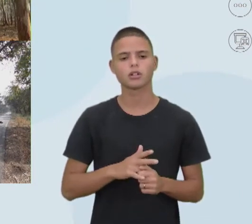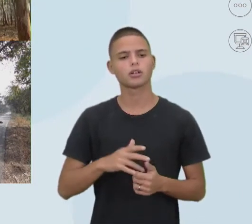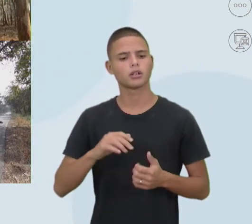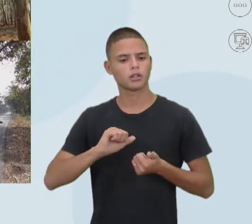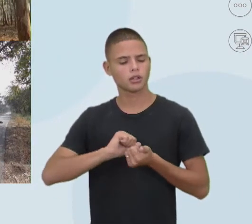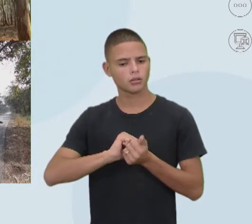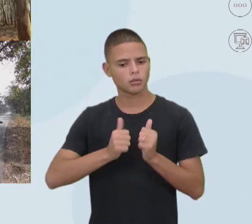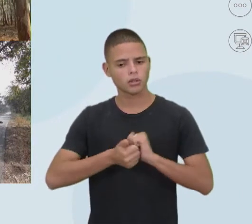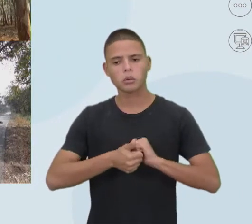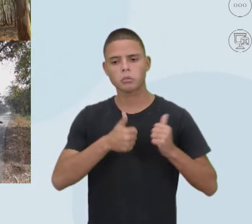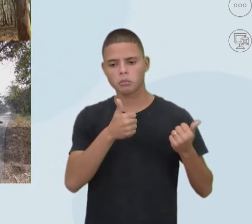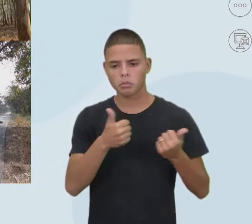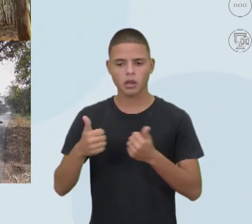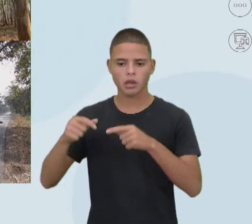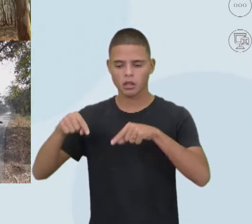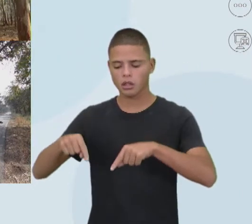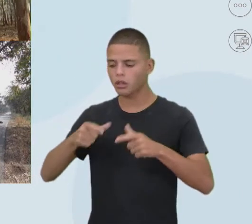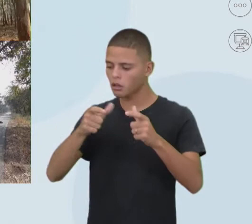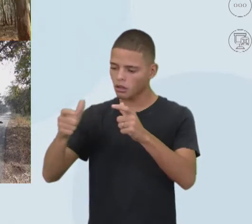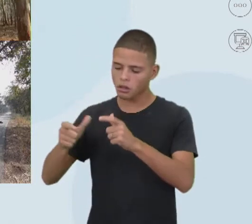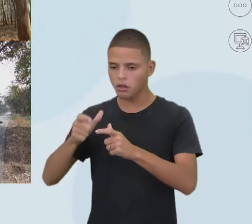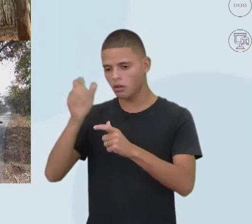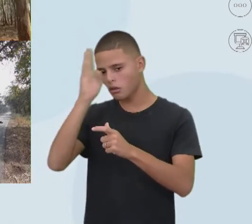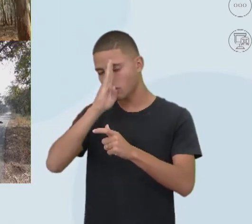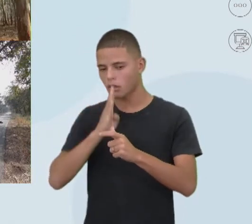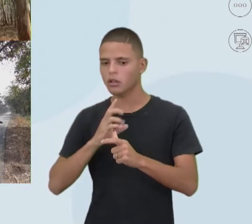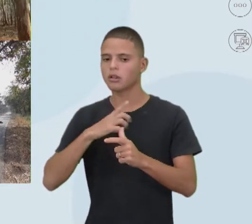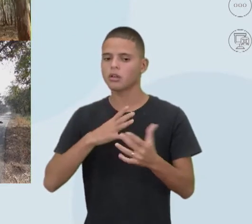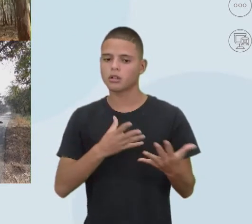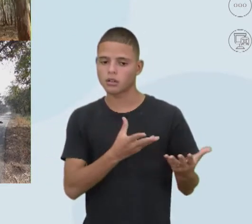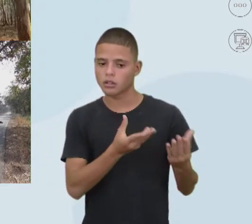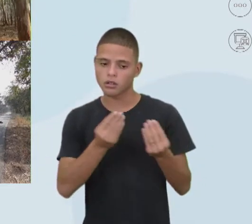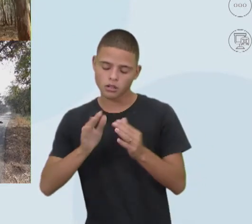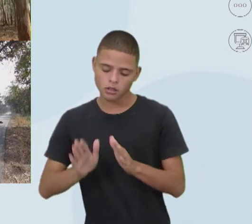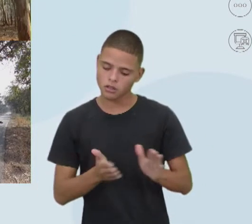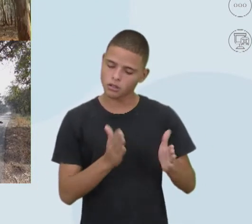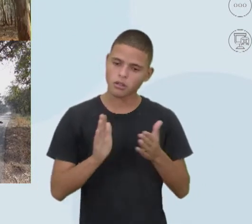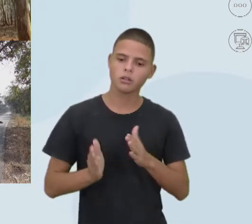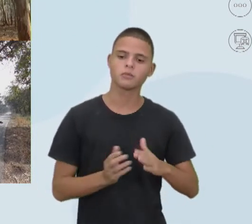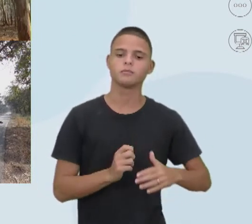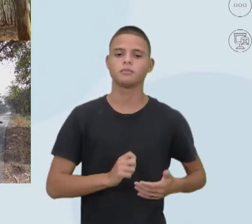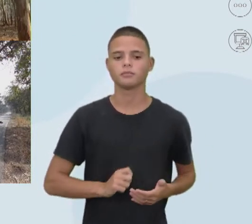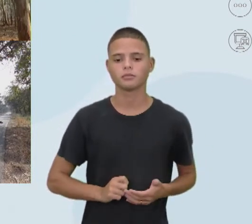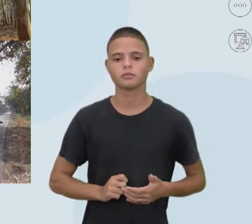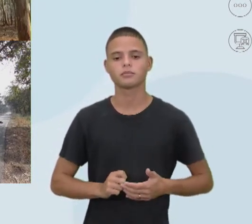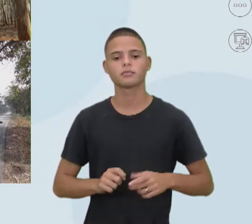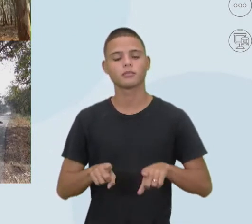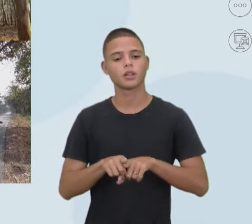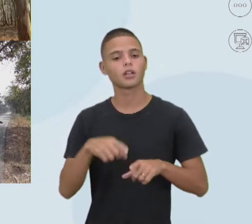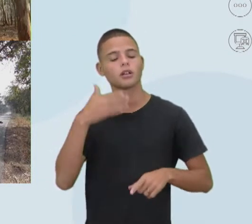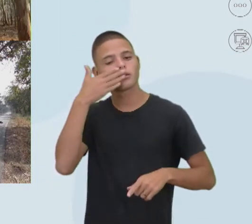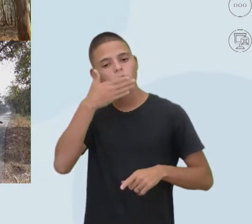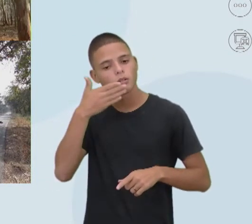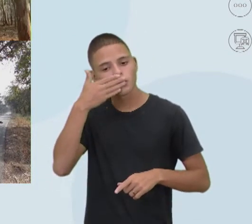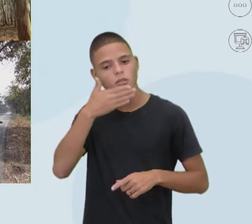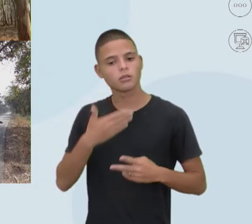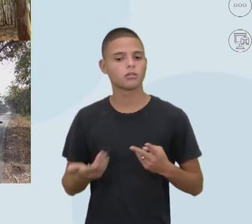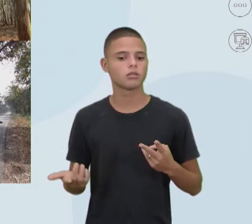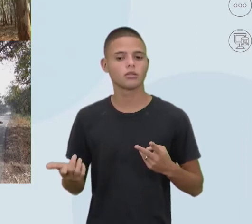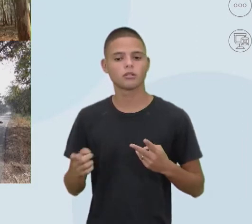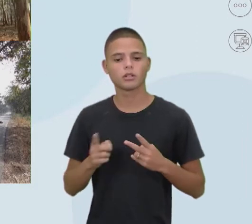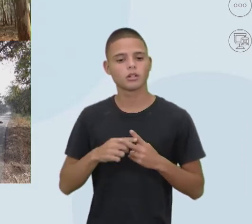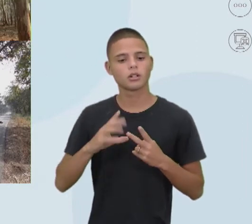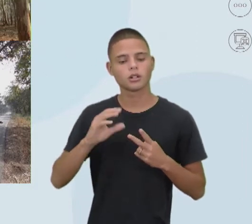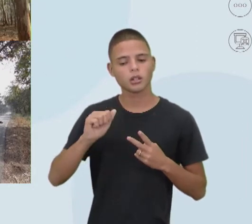bem as condições brasileiras e aqui batem recorde de produtividade. A gente tem a cana-de-açúcar, a gente tem